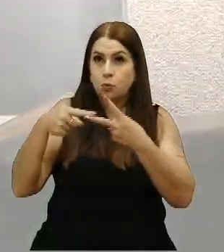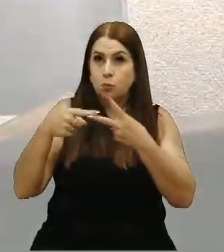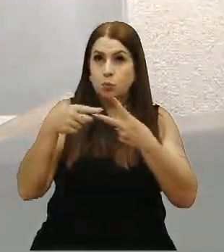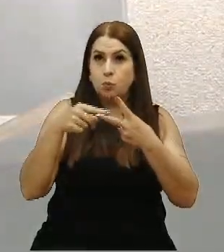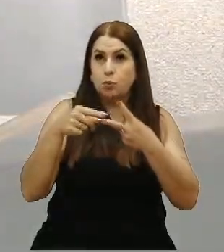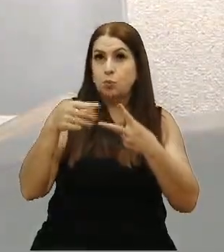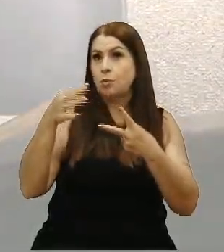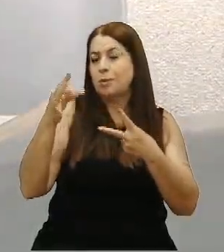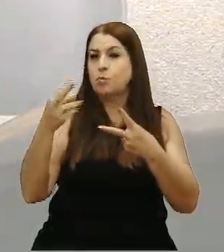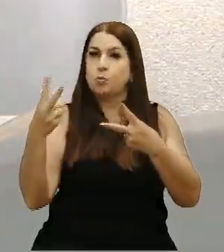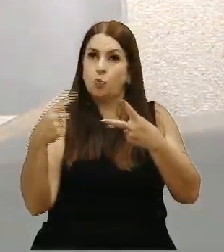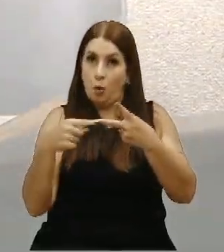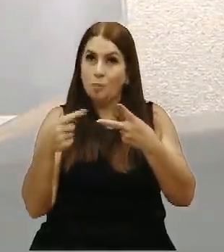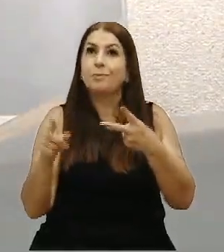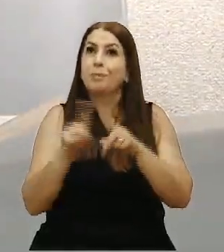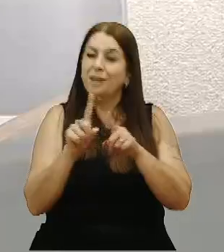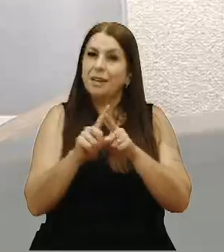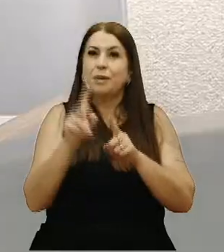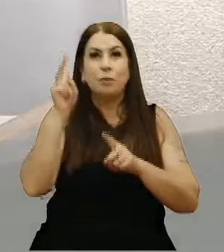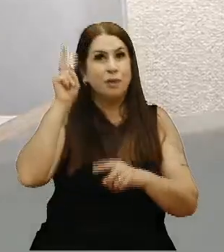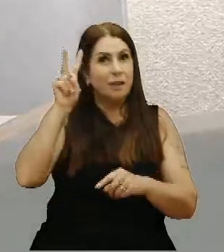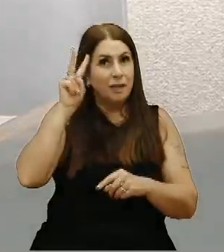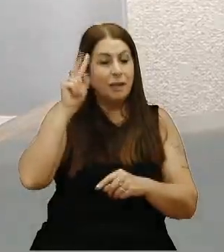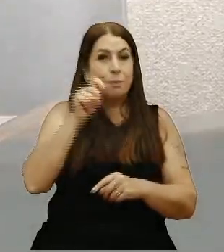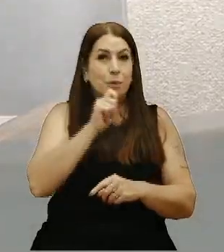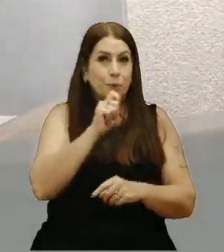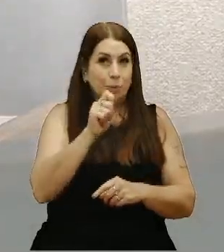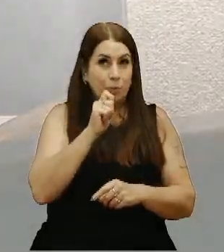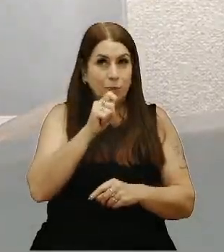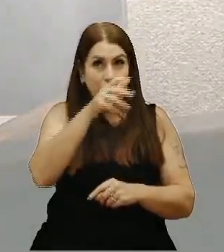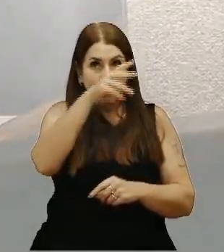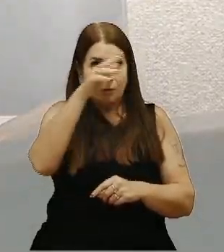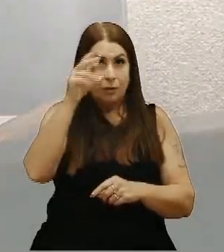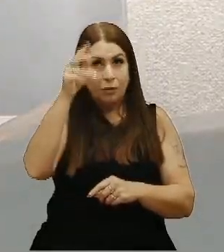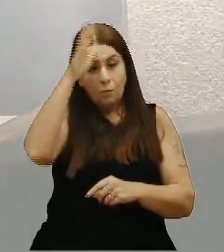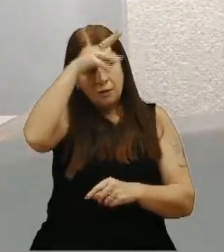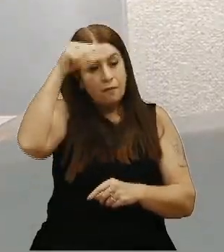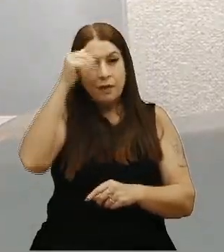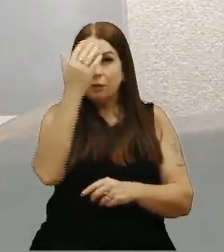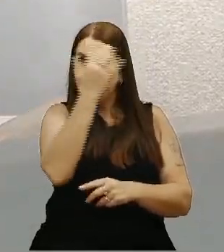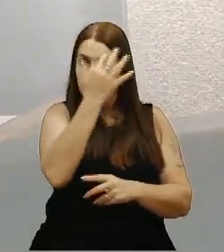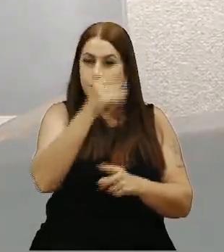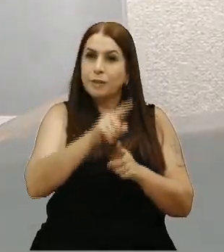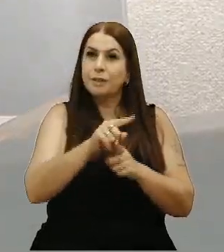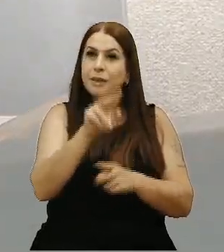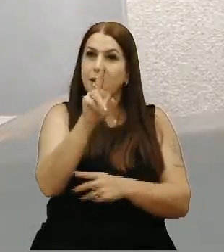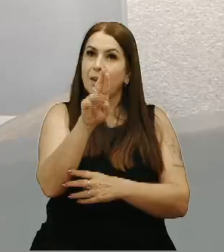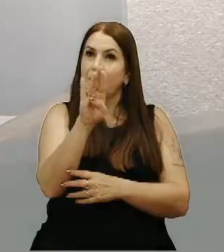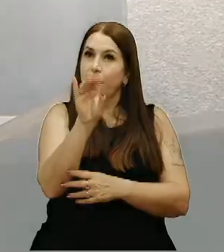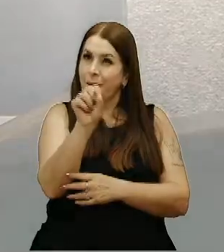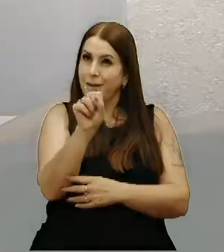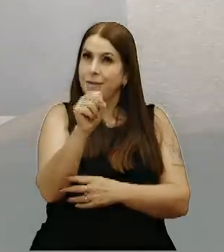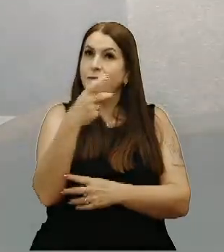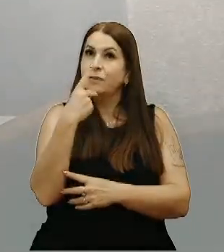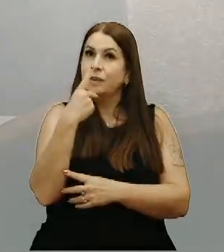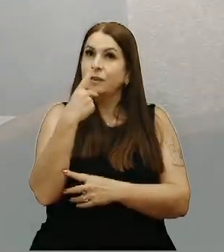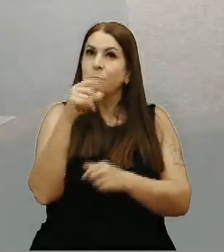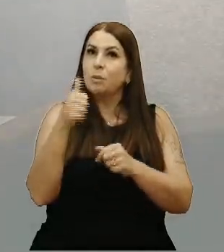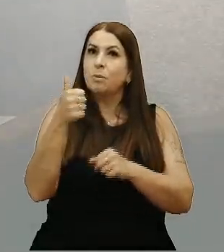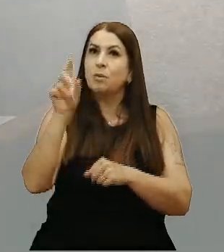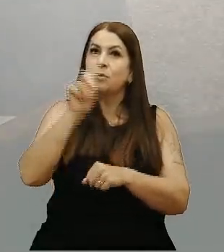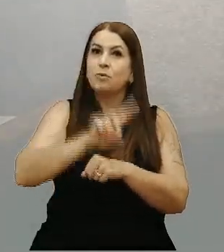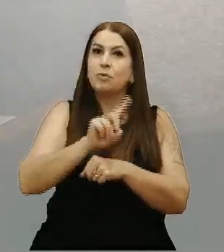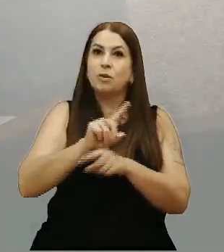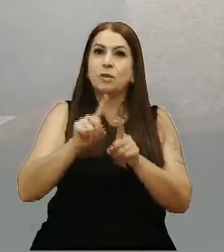turno ali e o que eu me lembro muito era da reportagem do prefeito Adiló na RBS, onde disse que no primeiro dia de governo